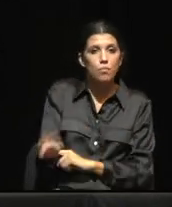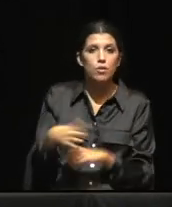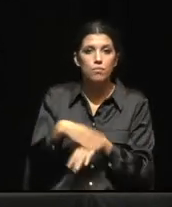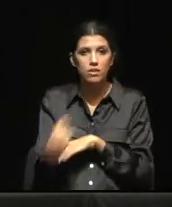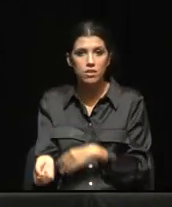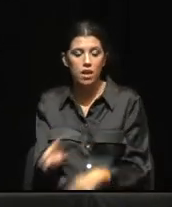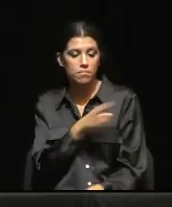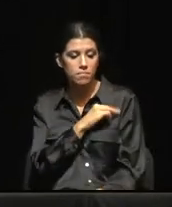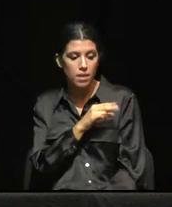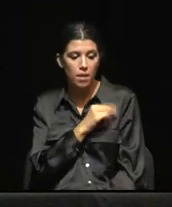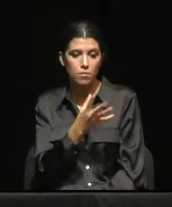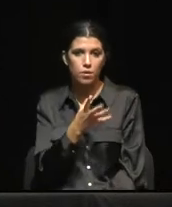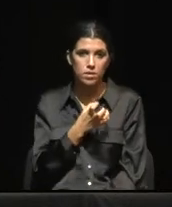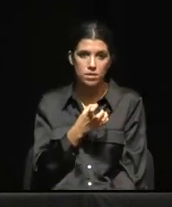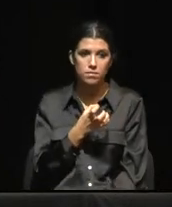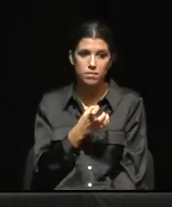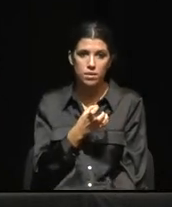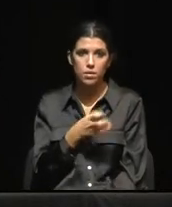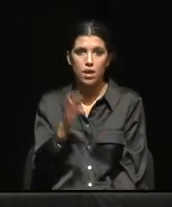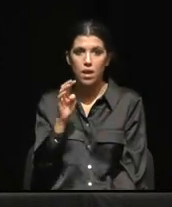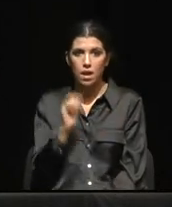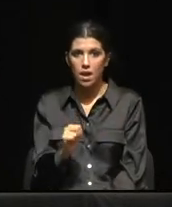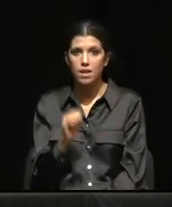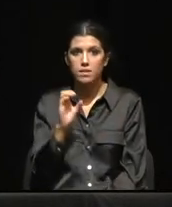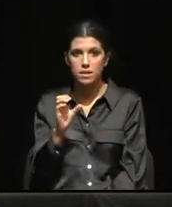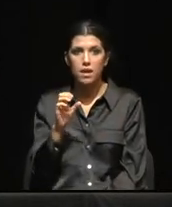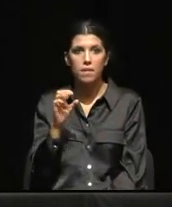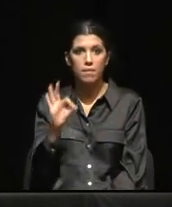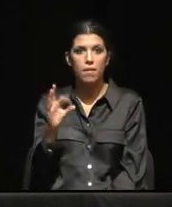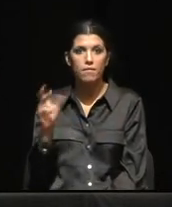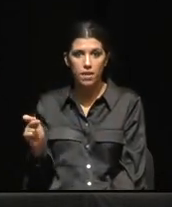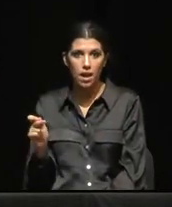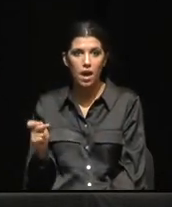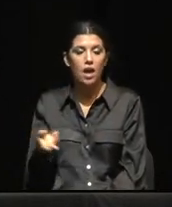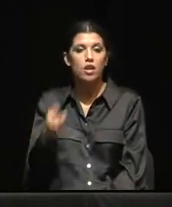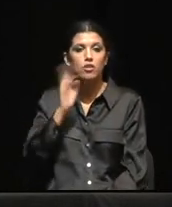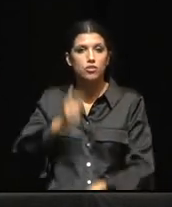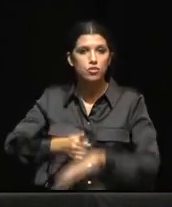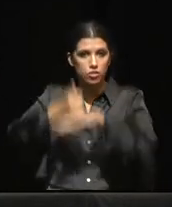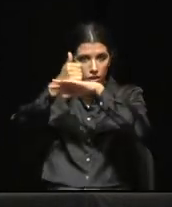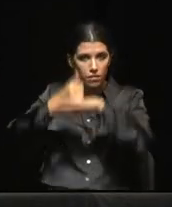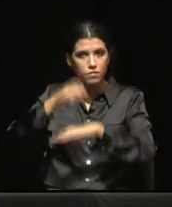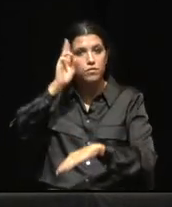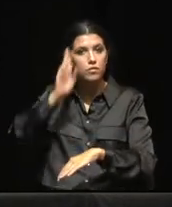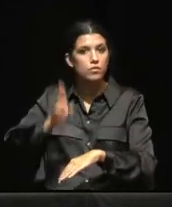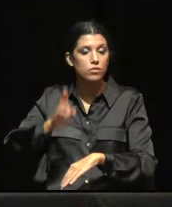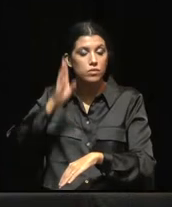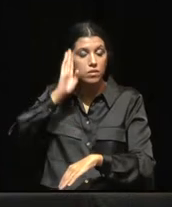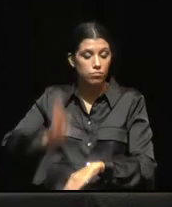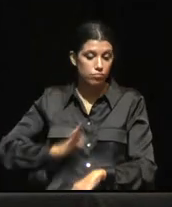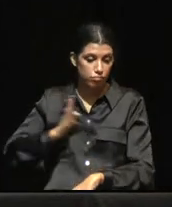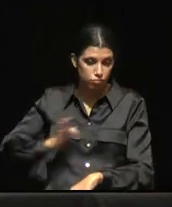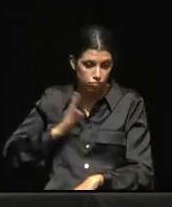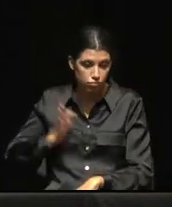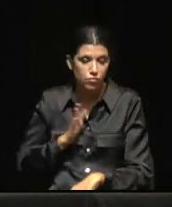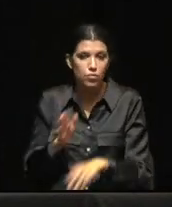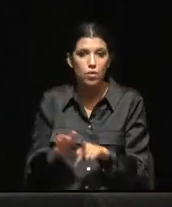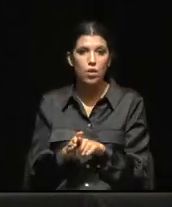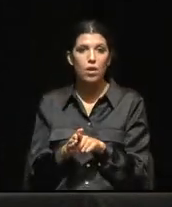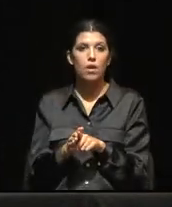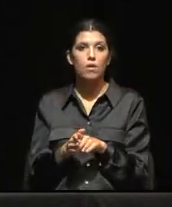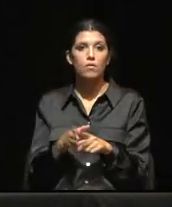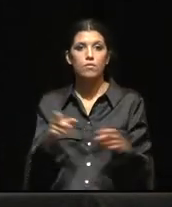tarde premiado pelo cmfa chefe de estado maior da força aérea COB brevi paraquedista